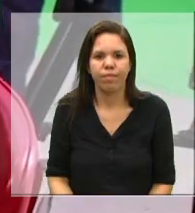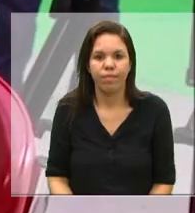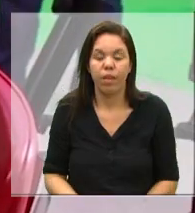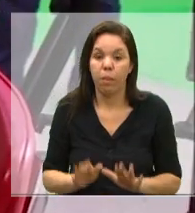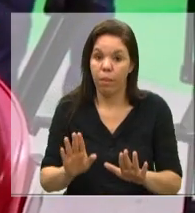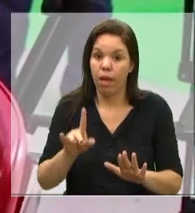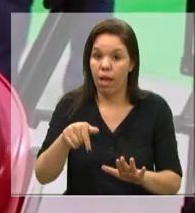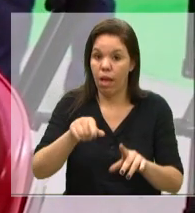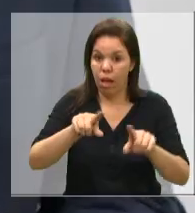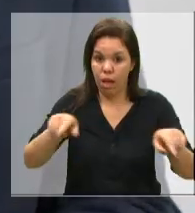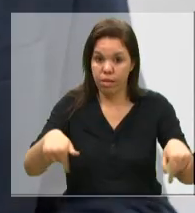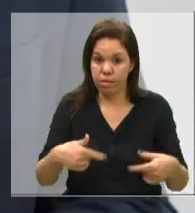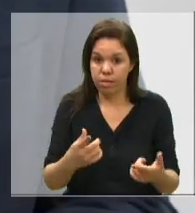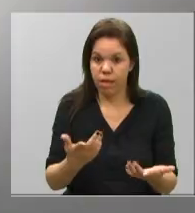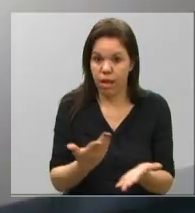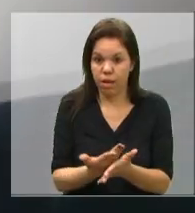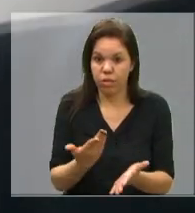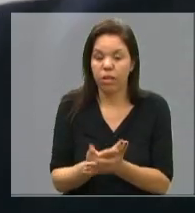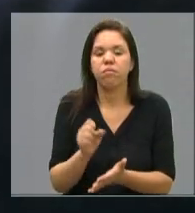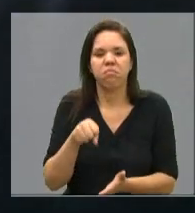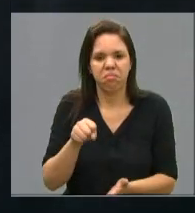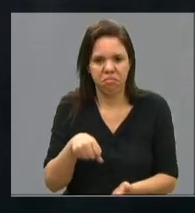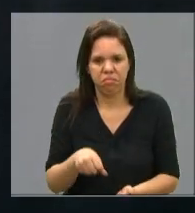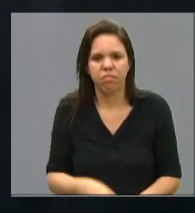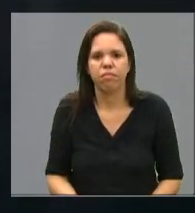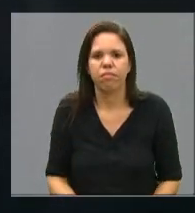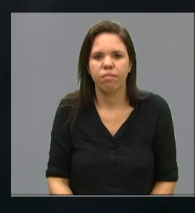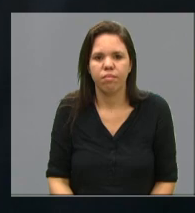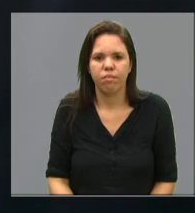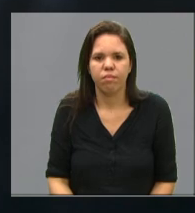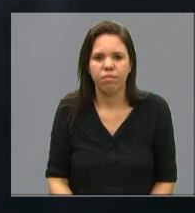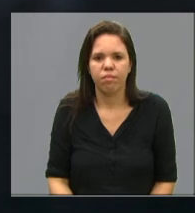Mas é uma sala mesmo.